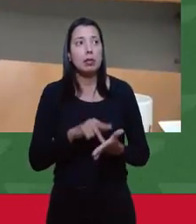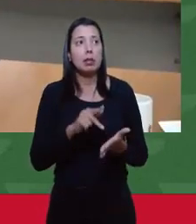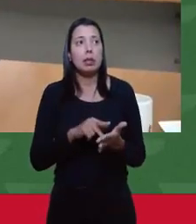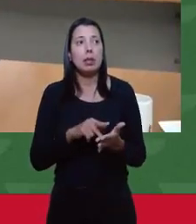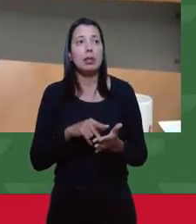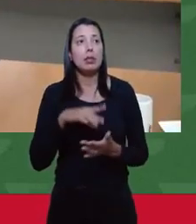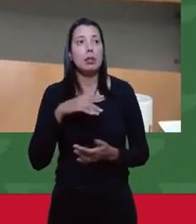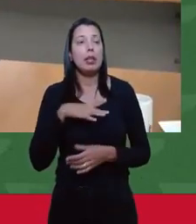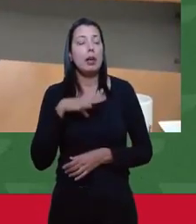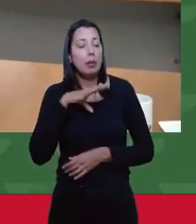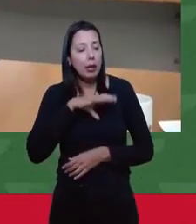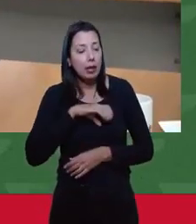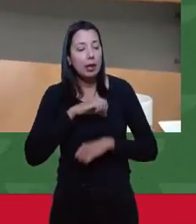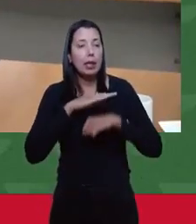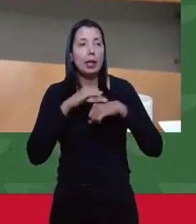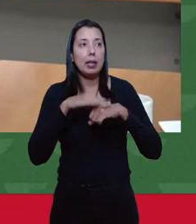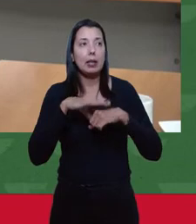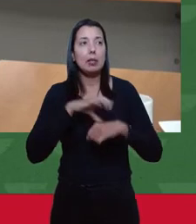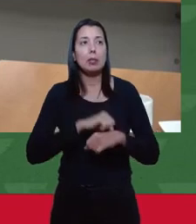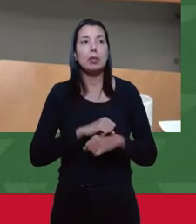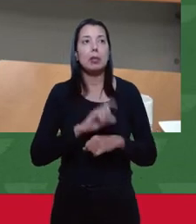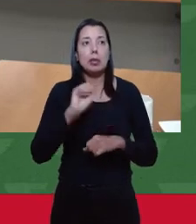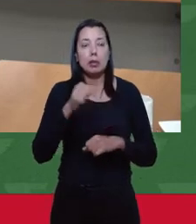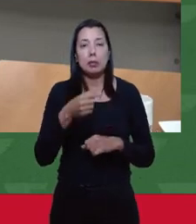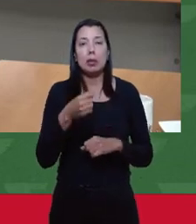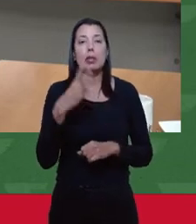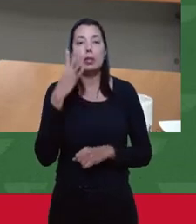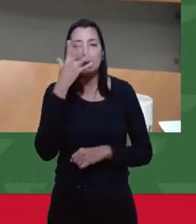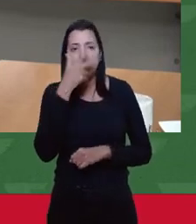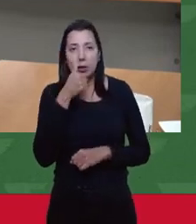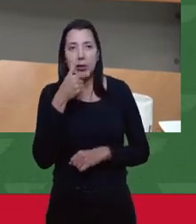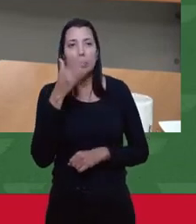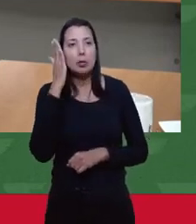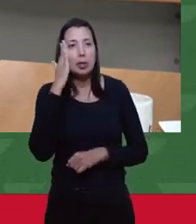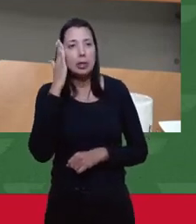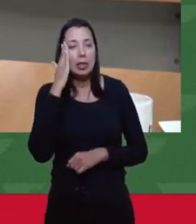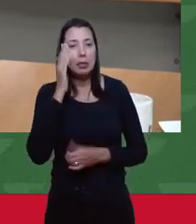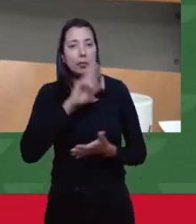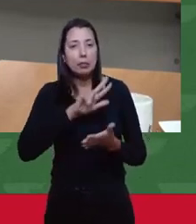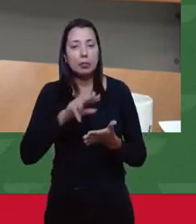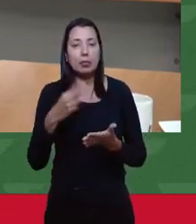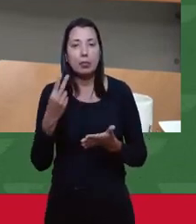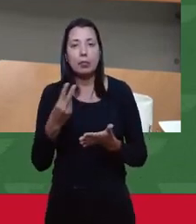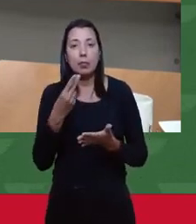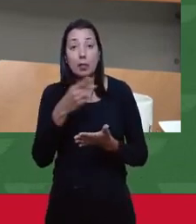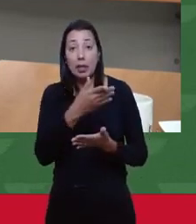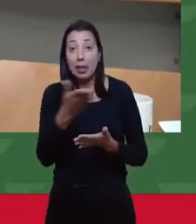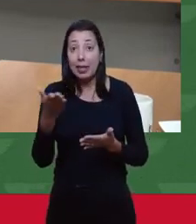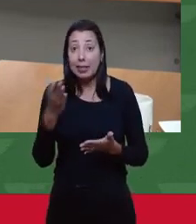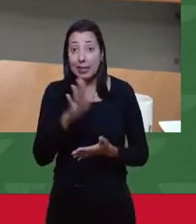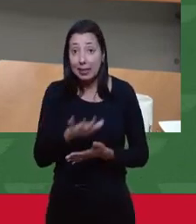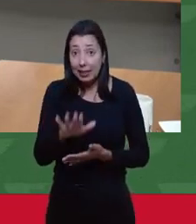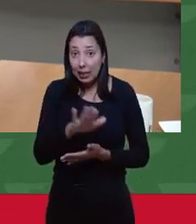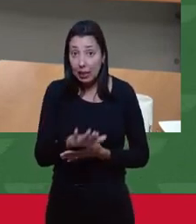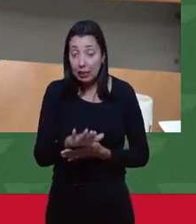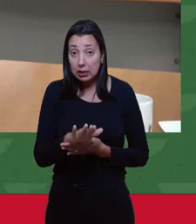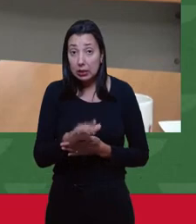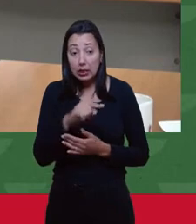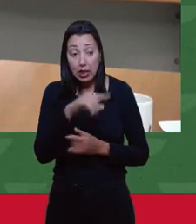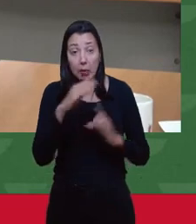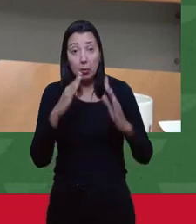é o afeto, é o amor. Rosário, que depoimento bonito. Tu sabes que muitas vezes essas crianças que estão em